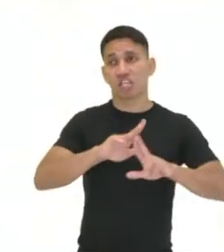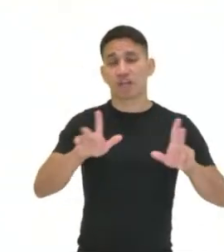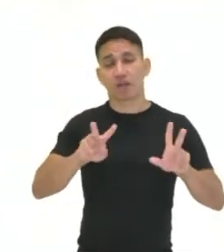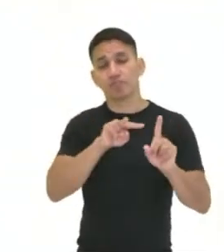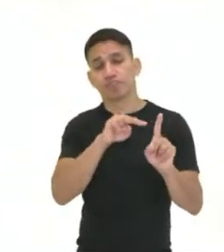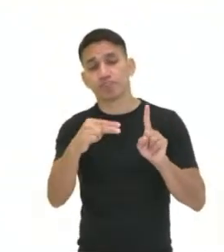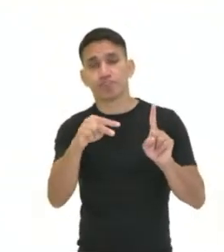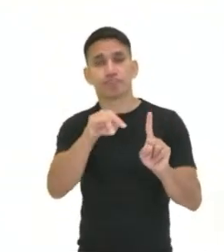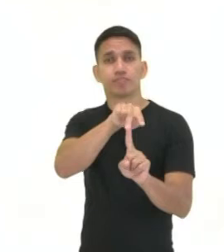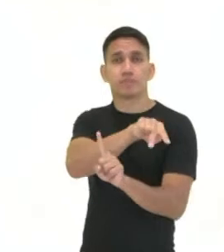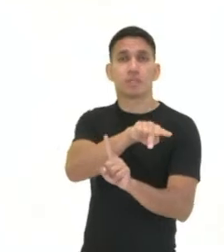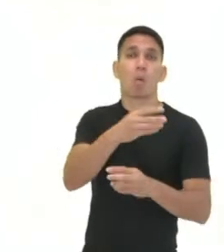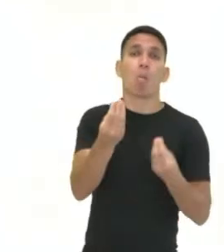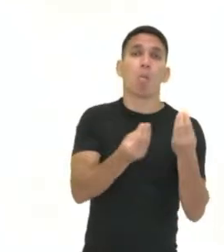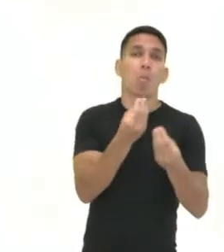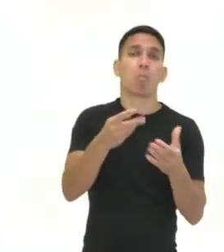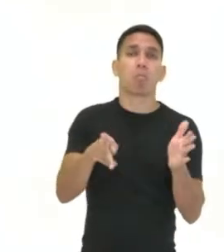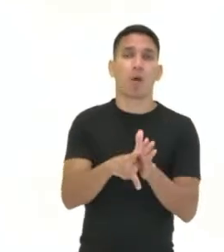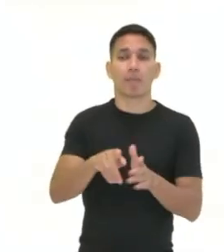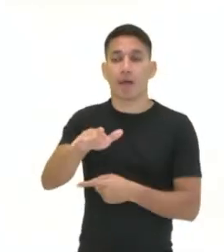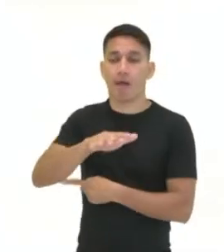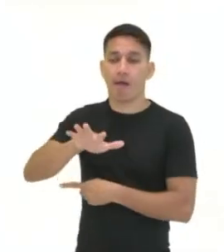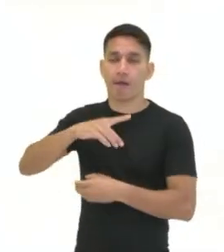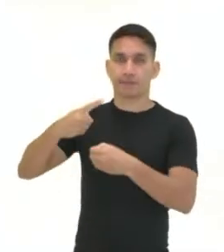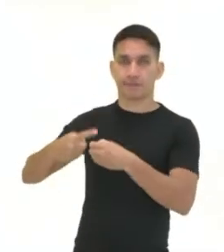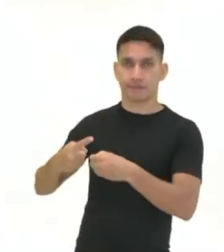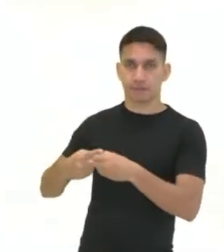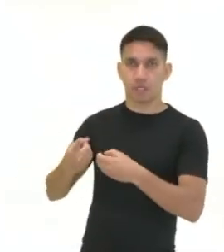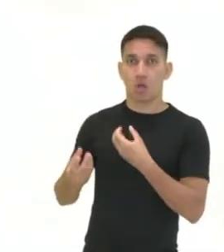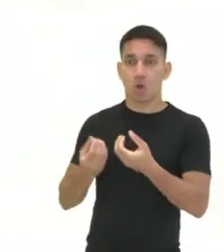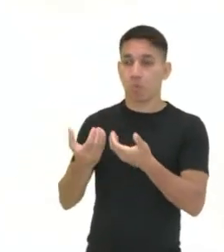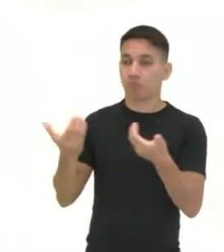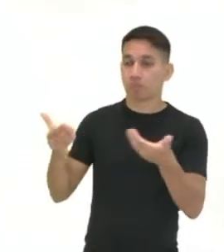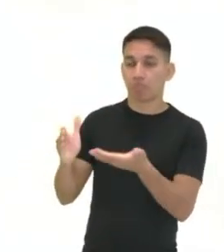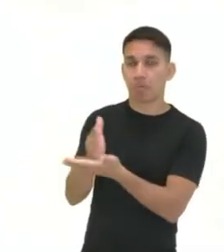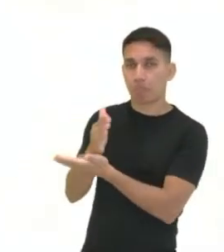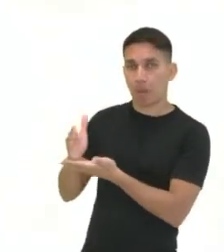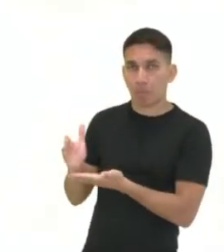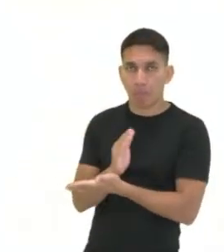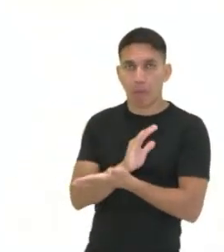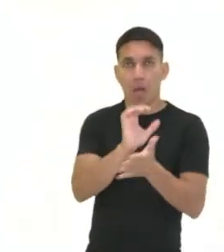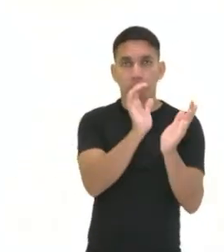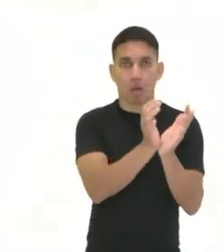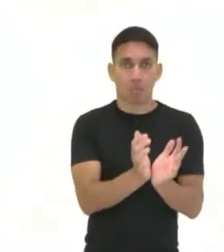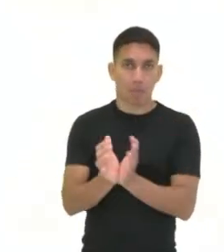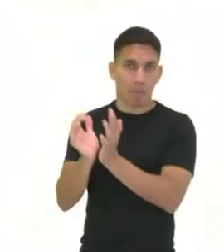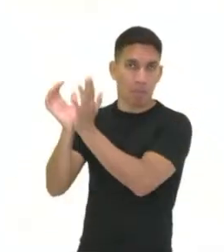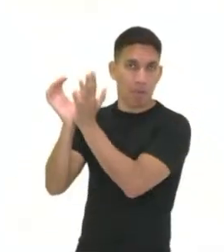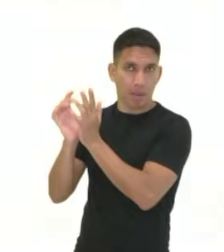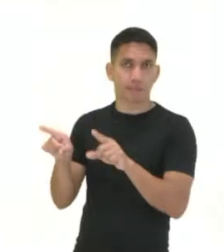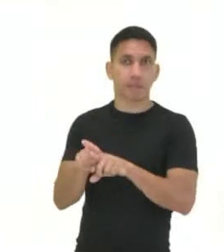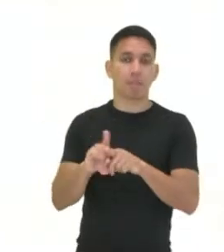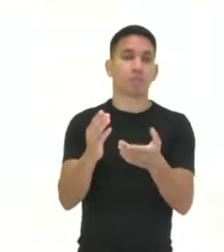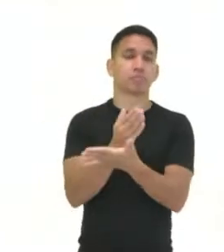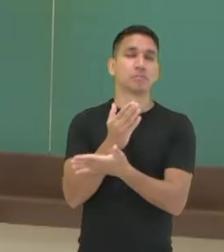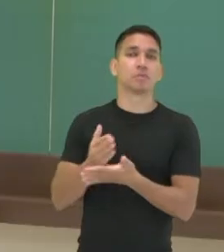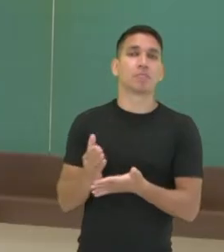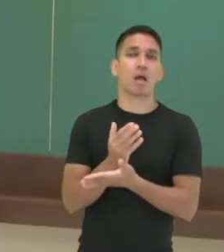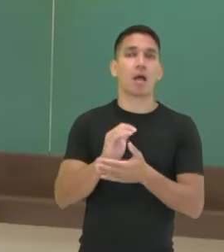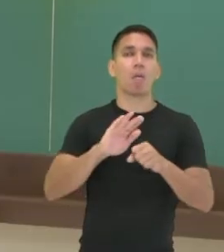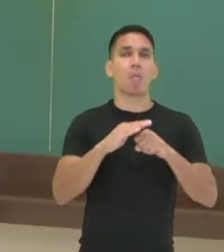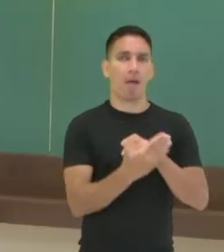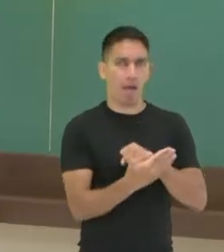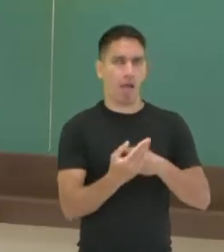social espacial dentro de uma cidade, a segregação socioespacial, a divisão de bairros, bairros de elite,